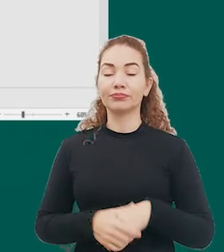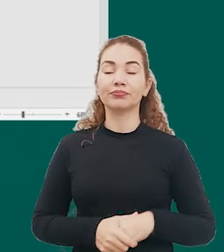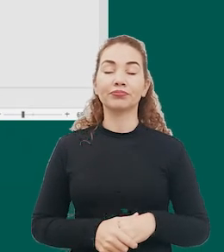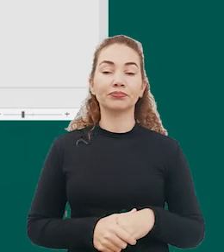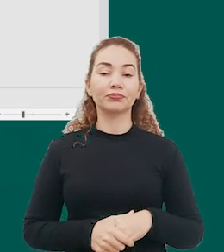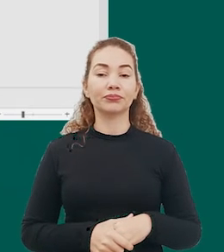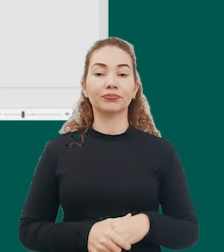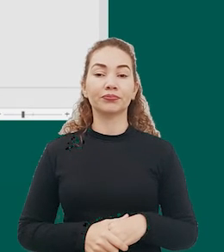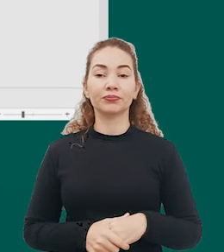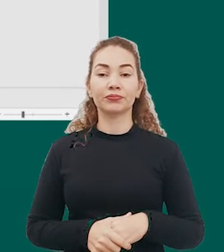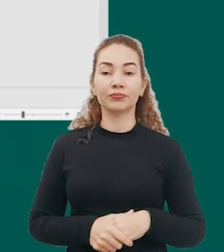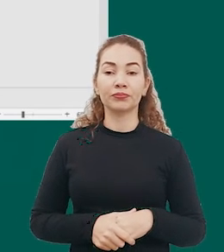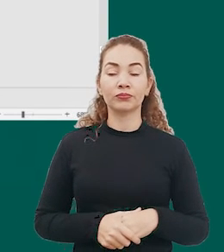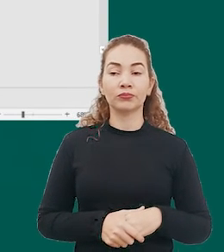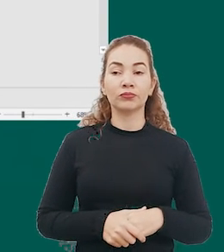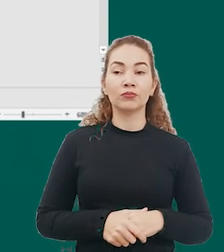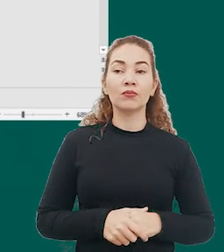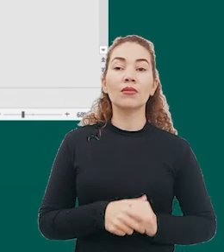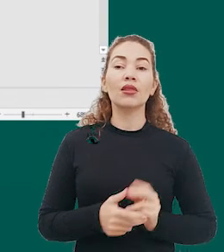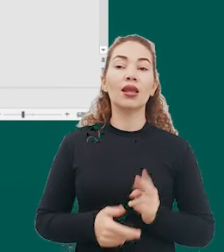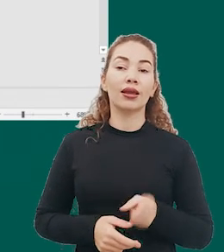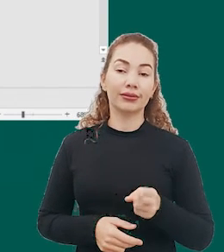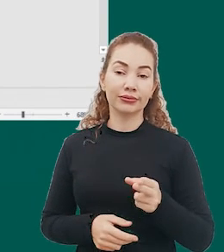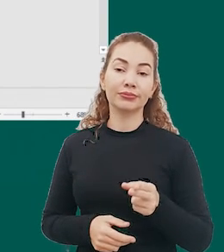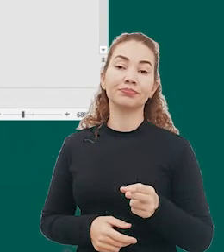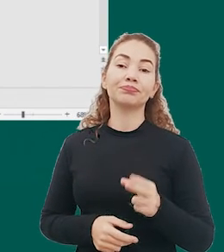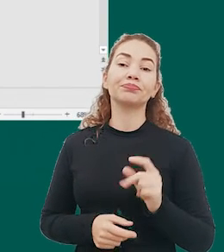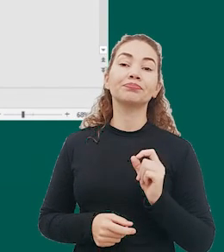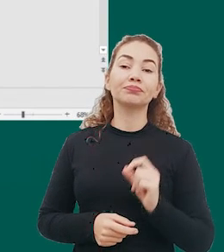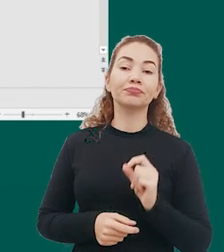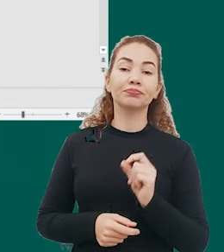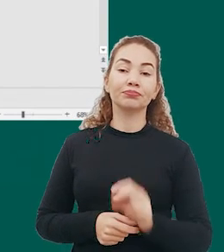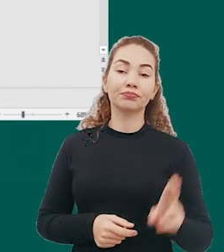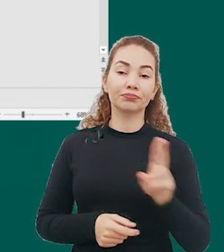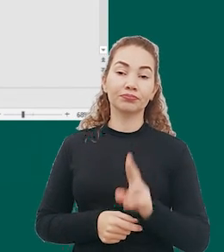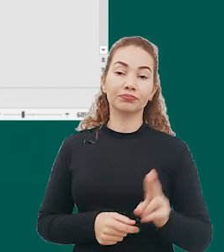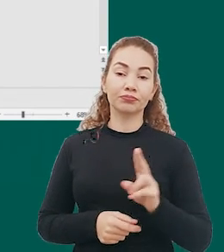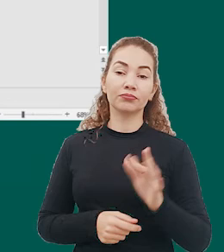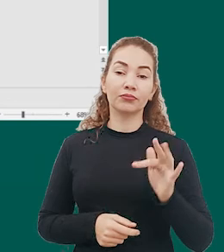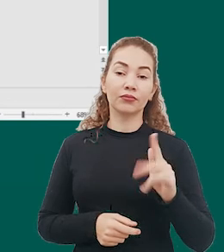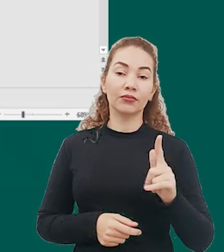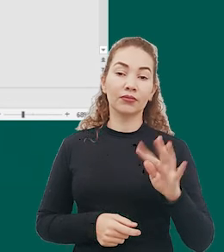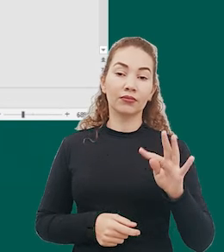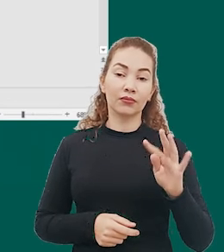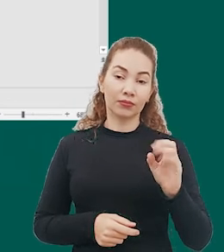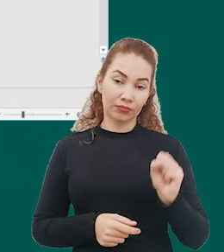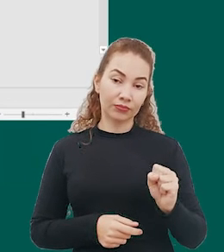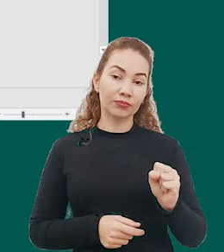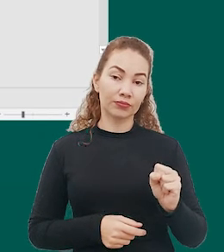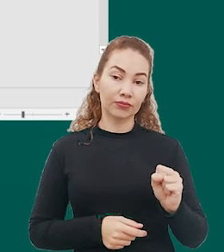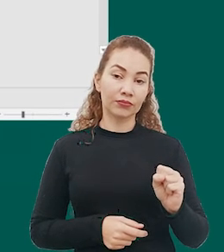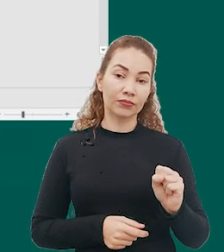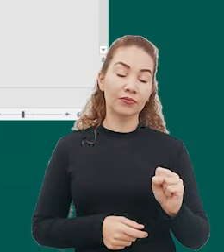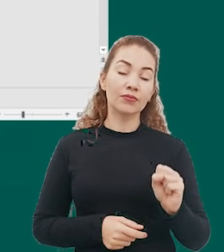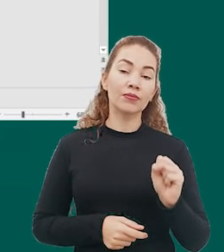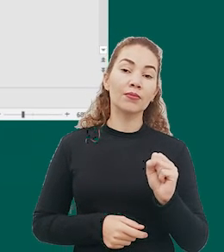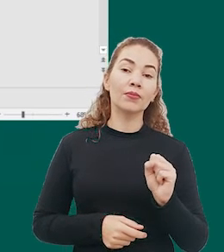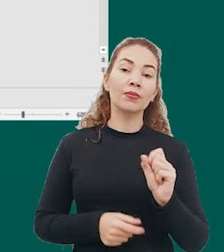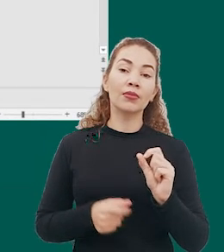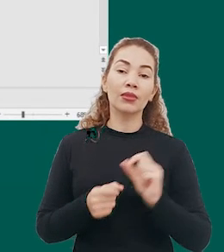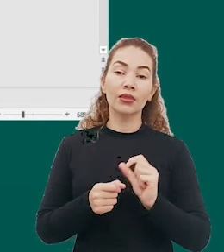Tá? Toda vez que eu utilizar o valor do meu FGTS, eu estarei,